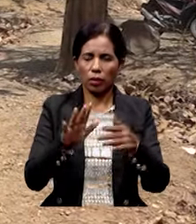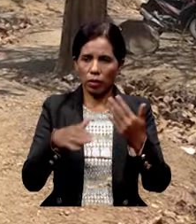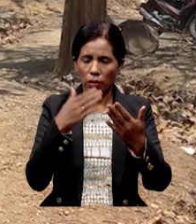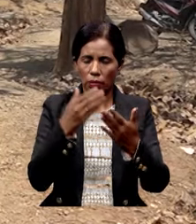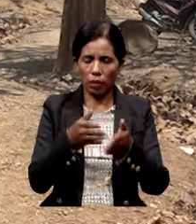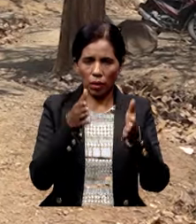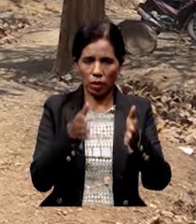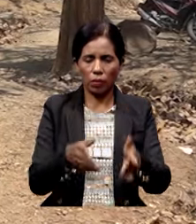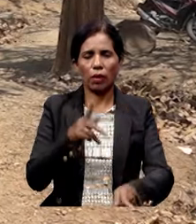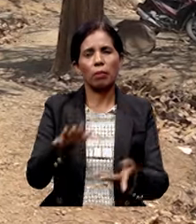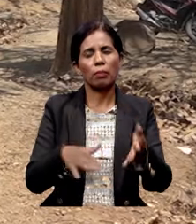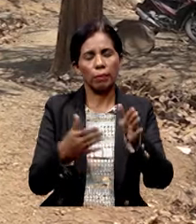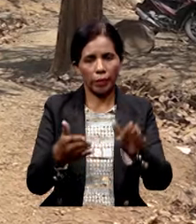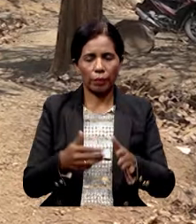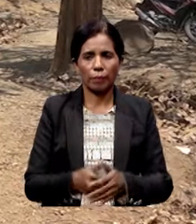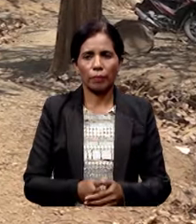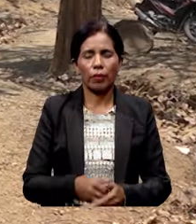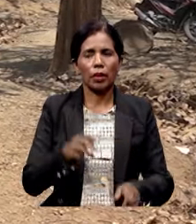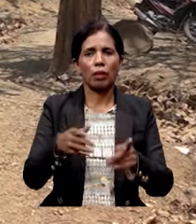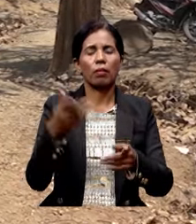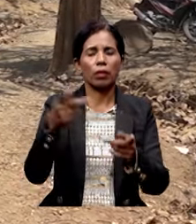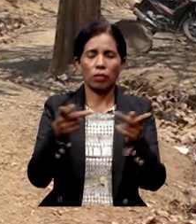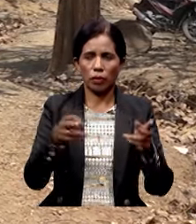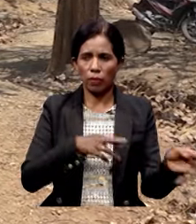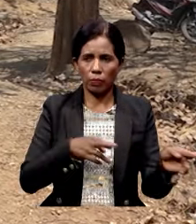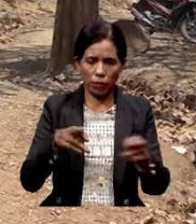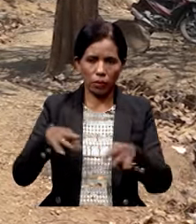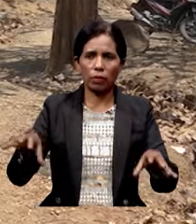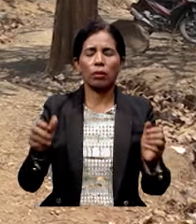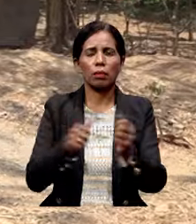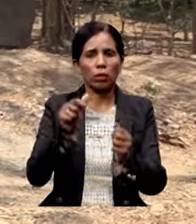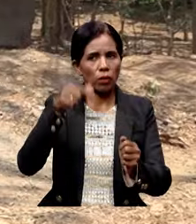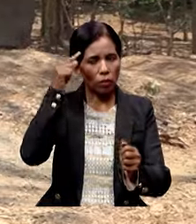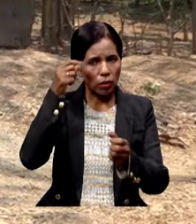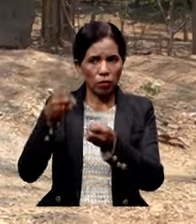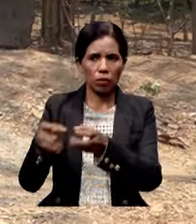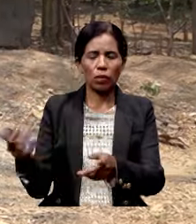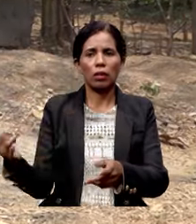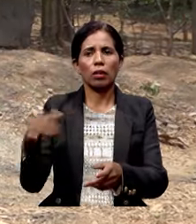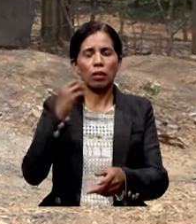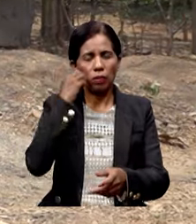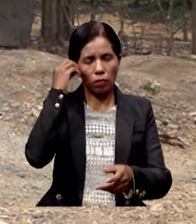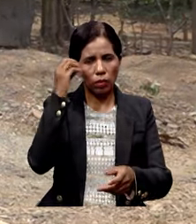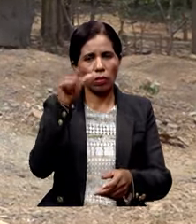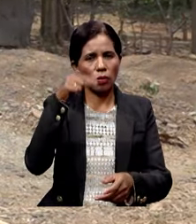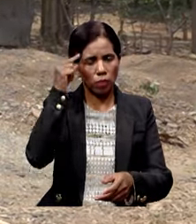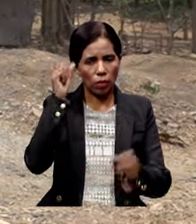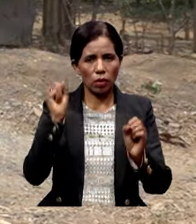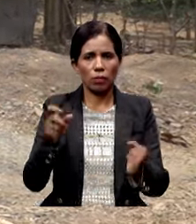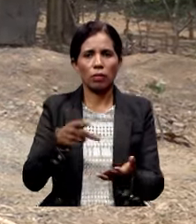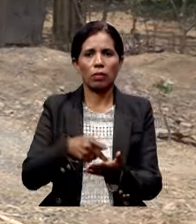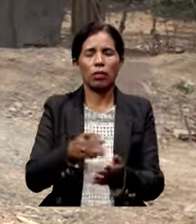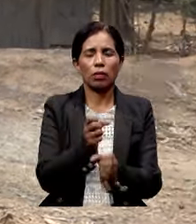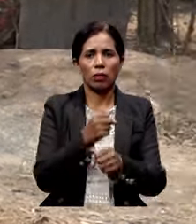belehakoi mateisen komunidade ia are refere pronto koopera ho governo atu husik sir ne helafaten nune governo belehalo